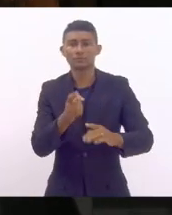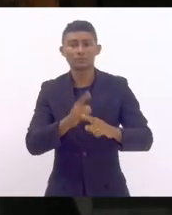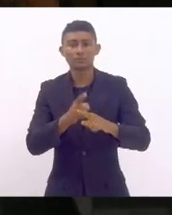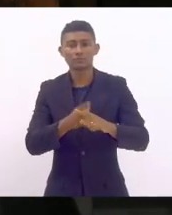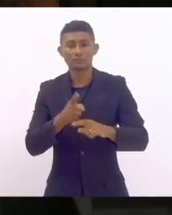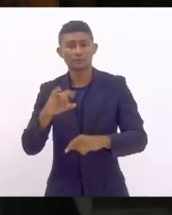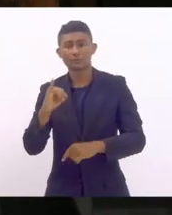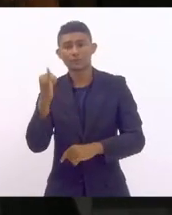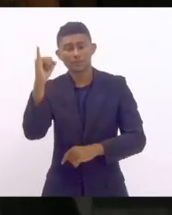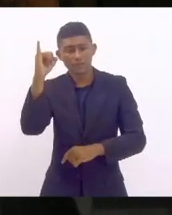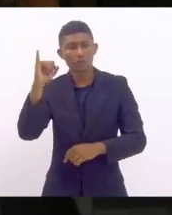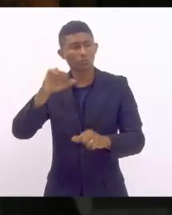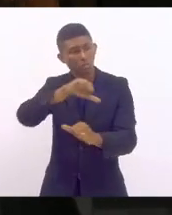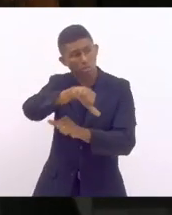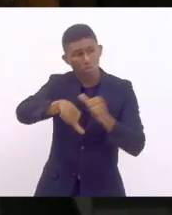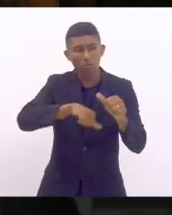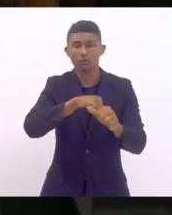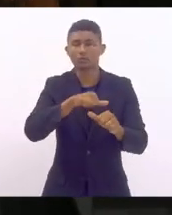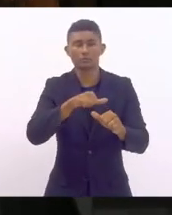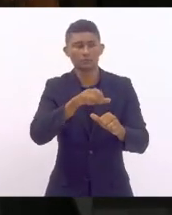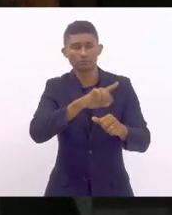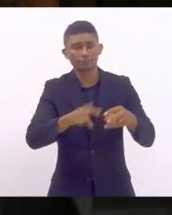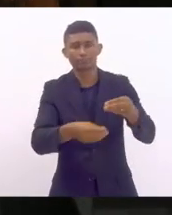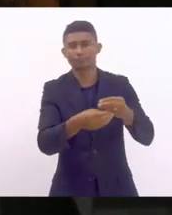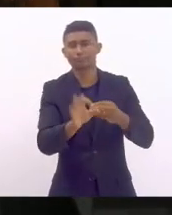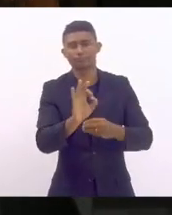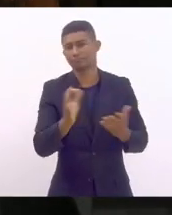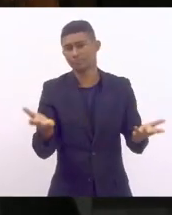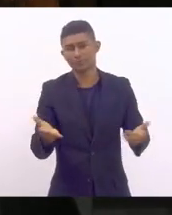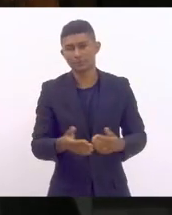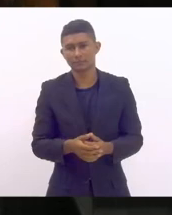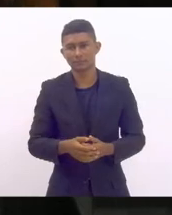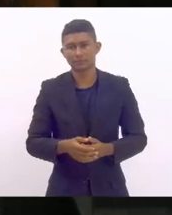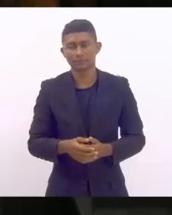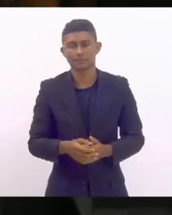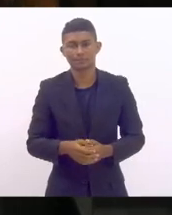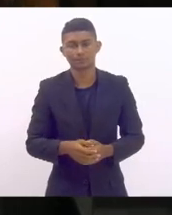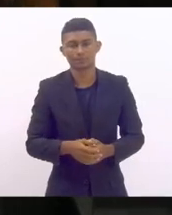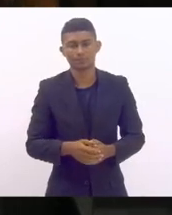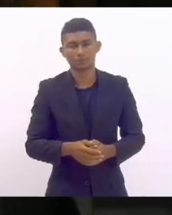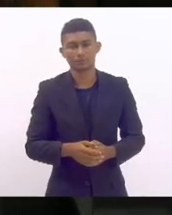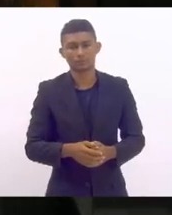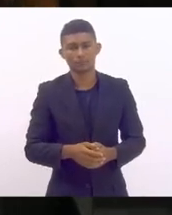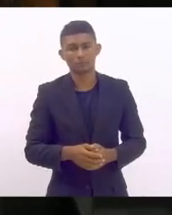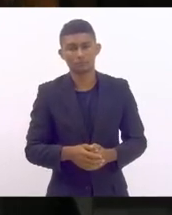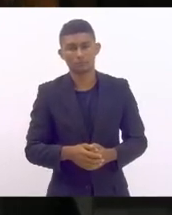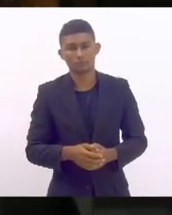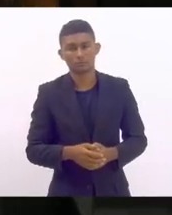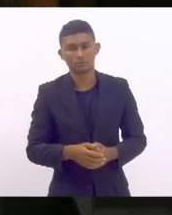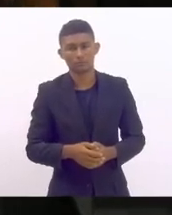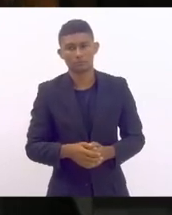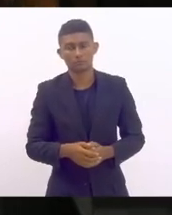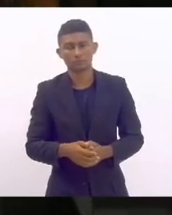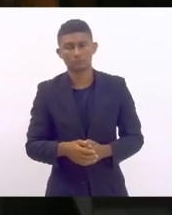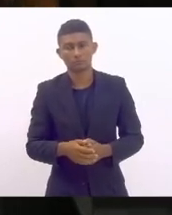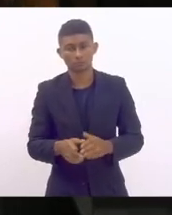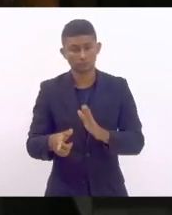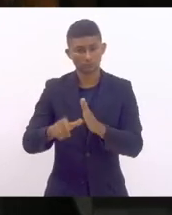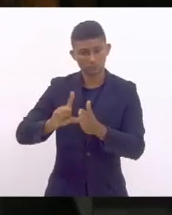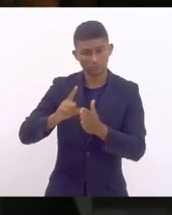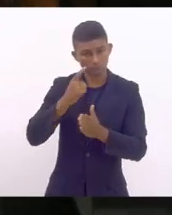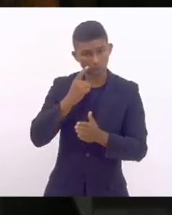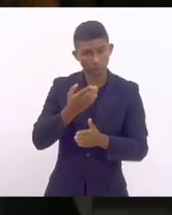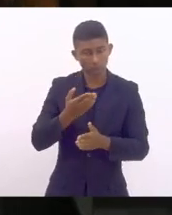reajustes inflacionados próximo por gentileza e também né Se não sair o próximo já vai sair isso aqui não o anterior